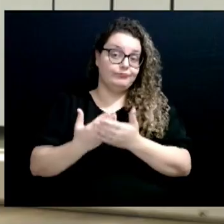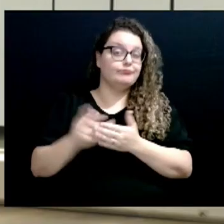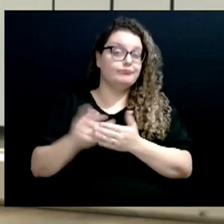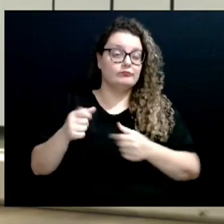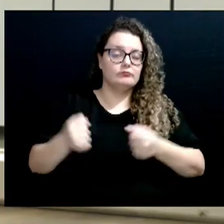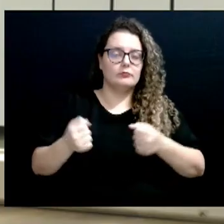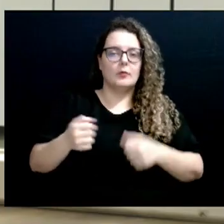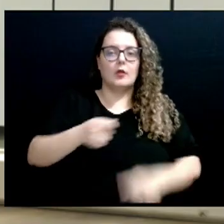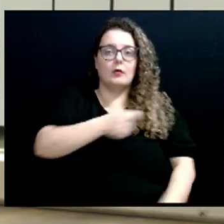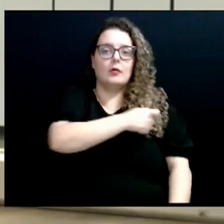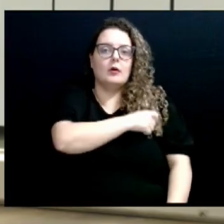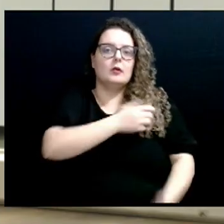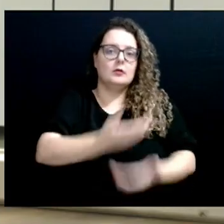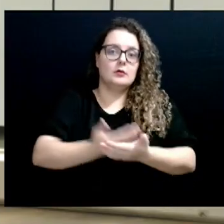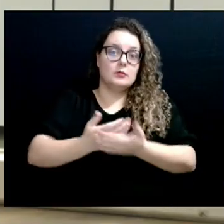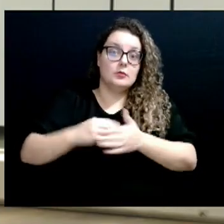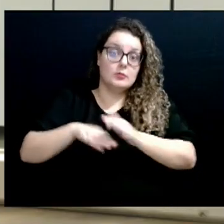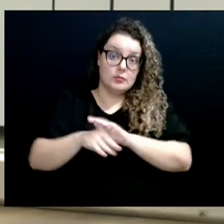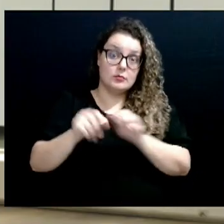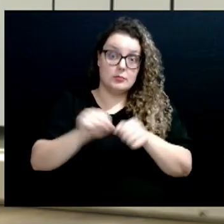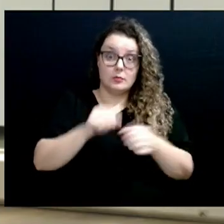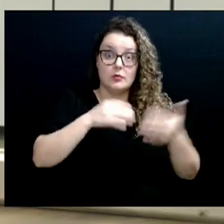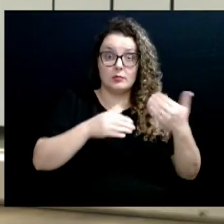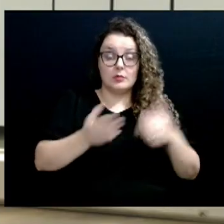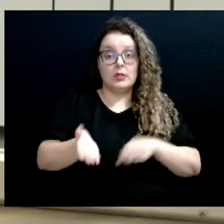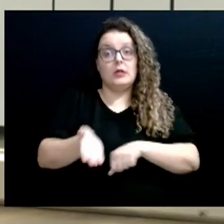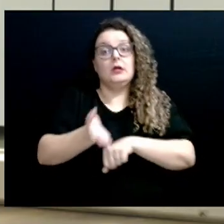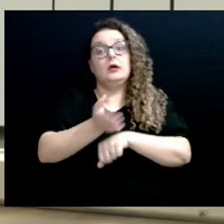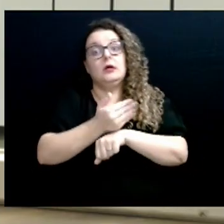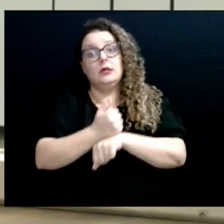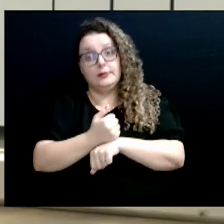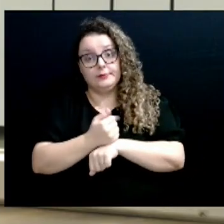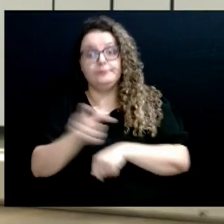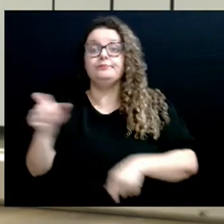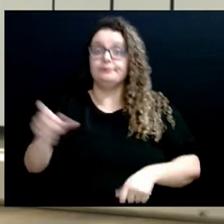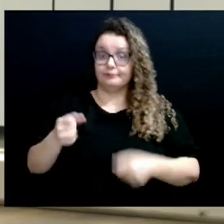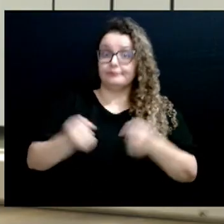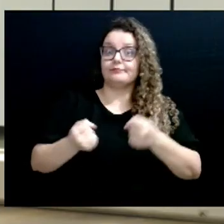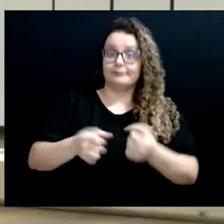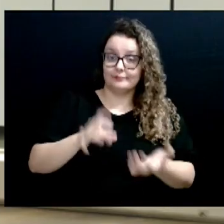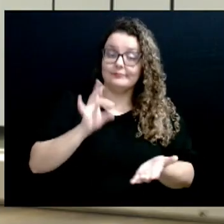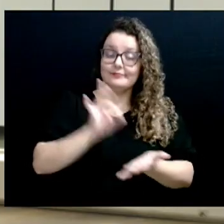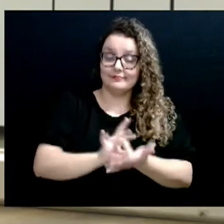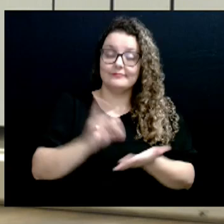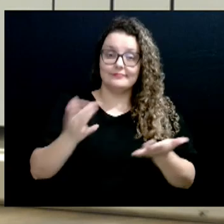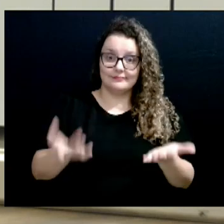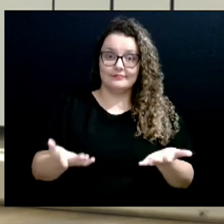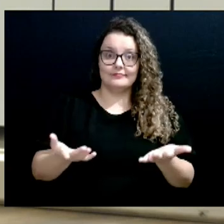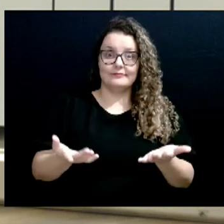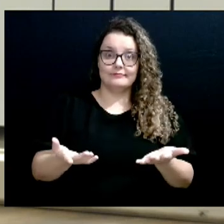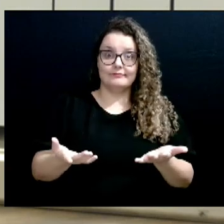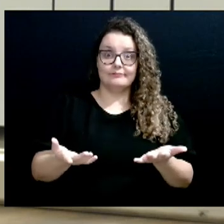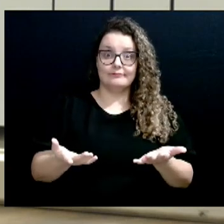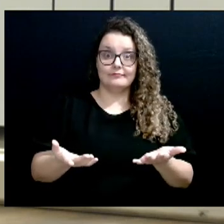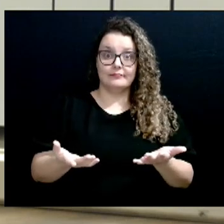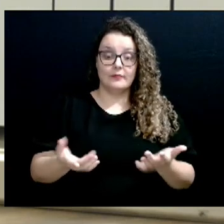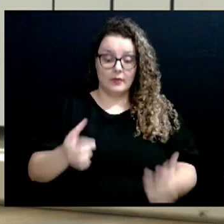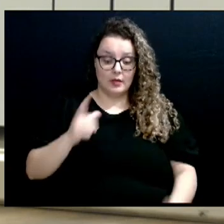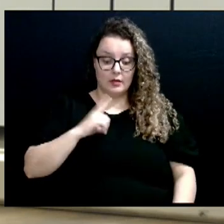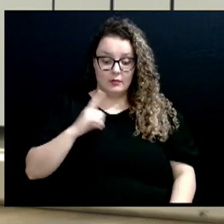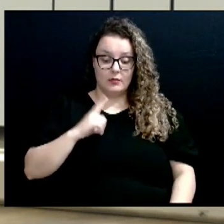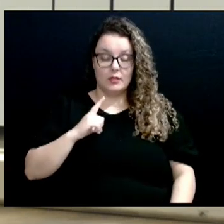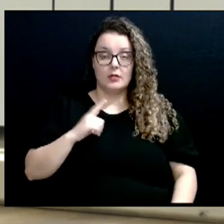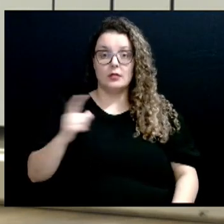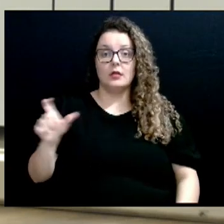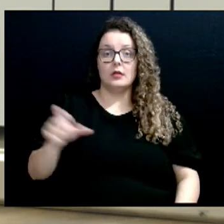gente costumava fazer antes de ser habilitado, né, oficialmente habilitado, para obter a Carteira Nacional de